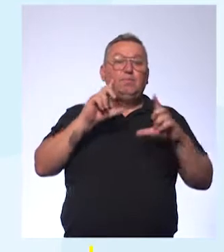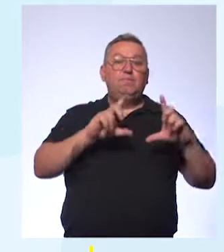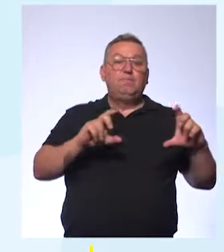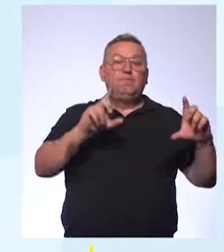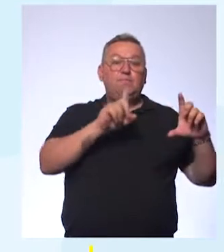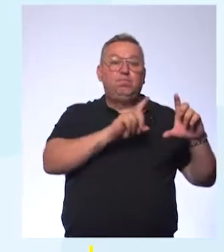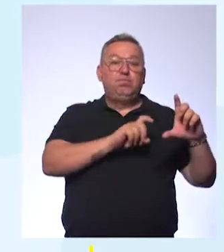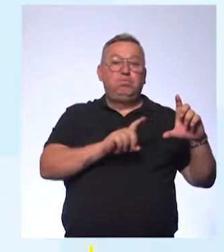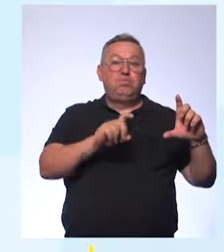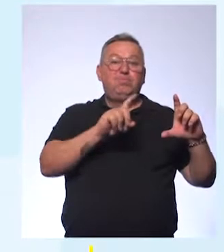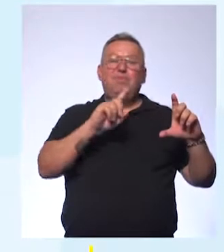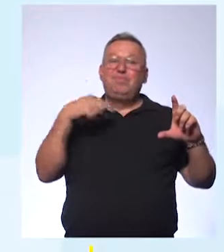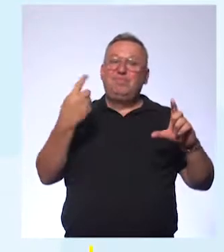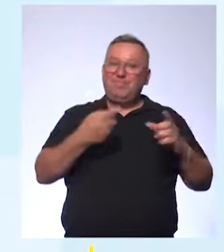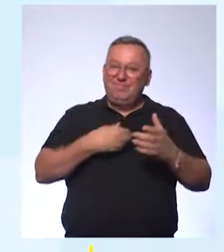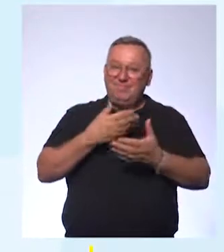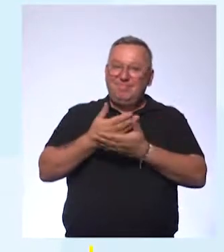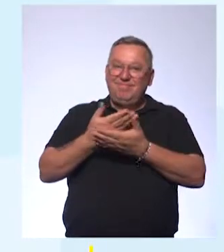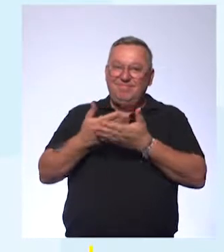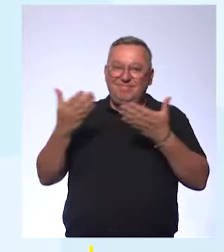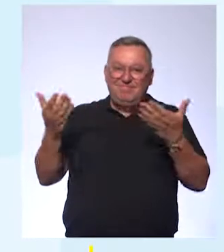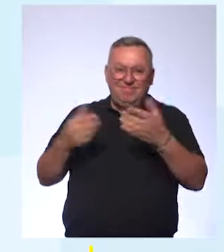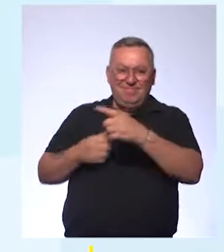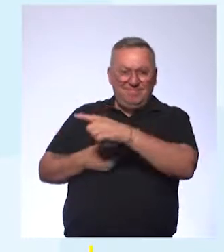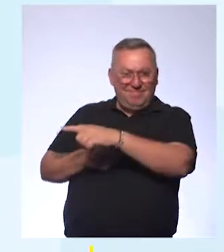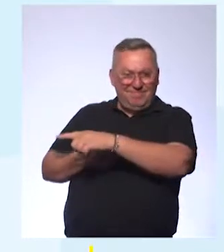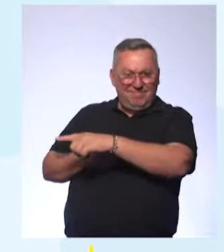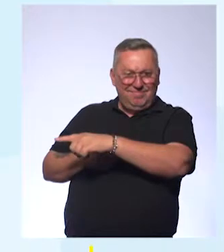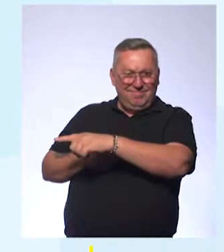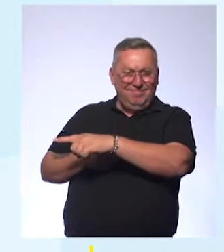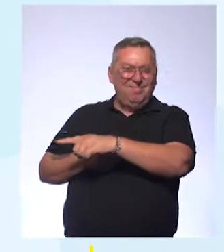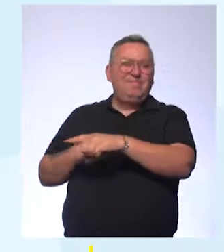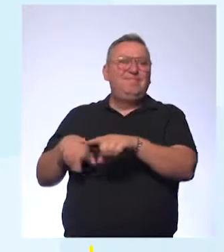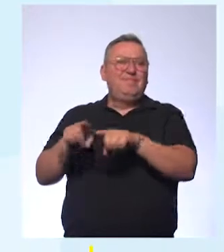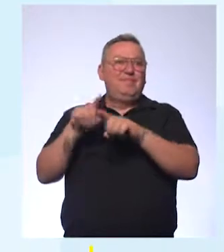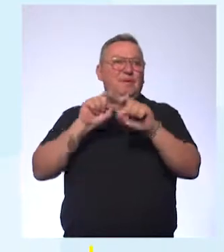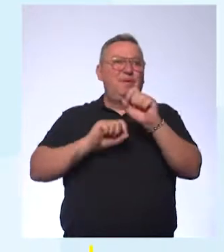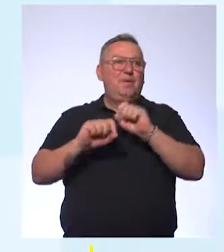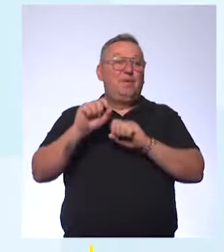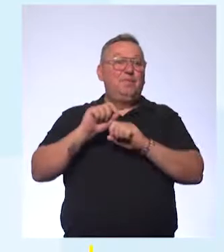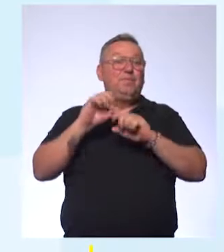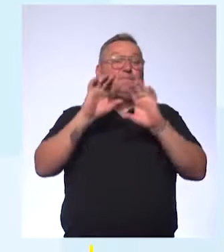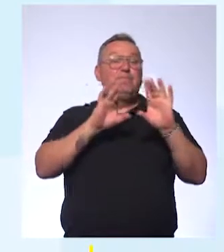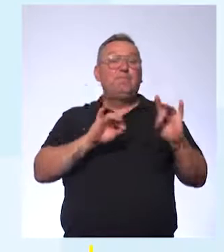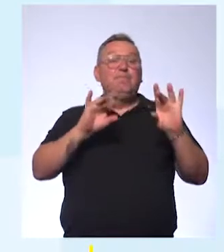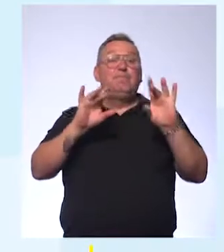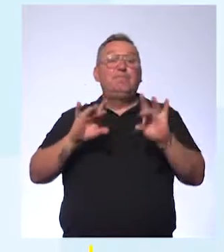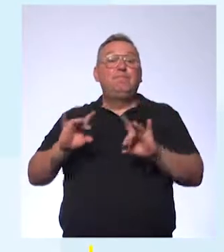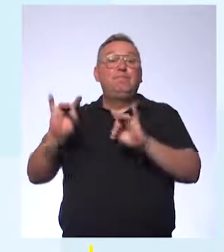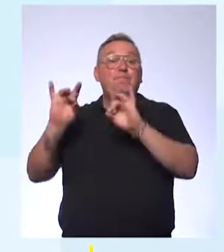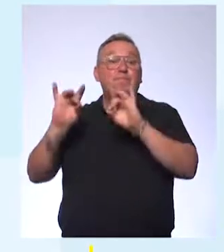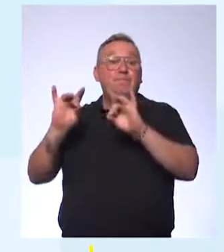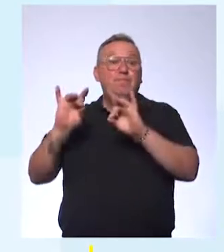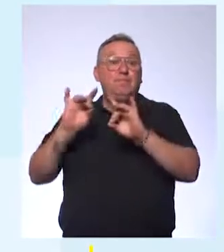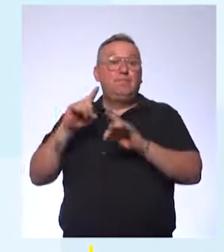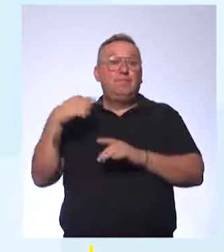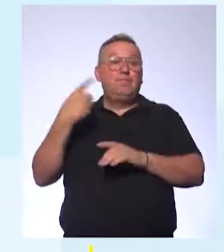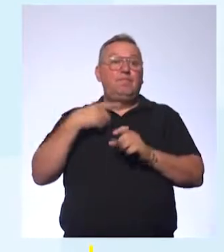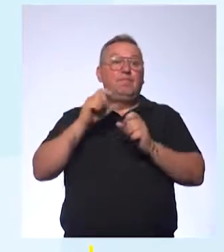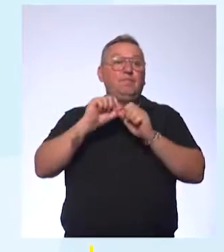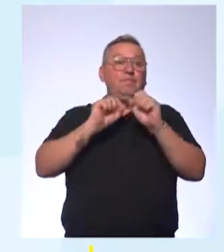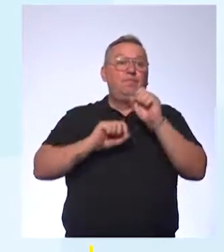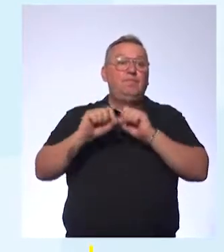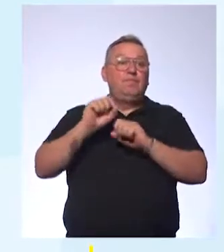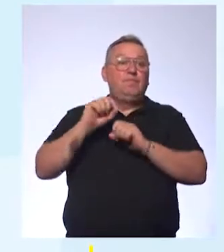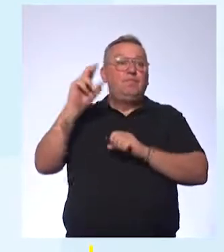vocês acharam da nossa aula de hoje. Avaliem aí pelo QR Code e pelo link, certo? O que nós fizemos?